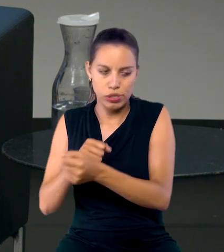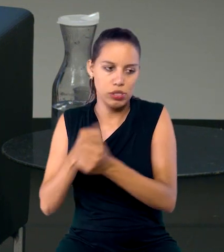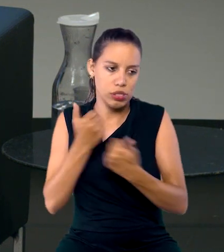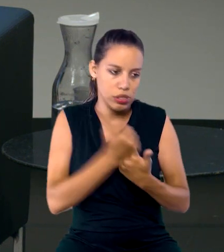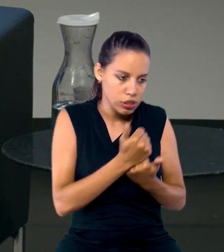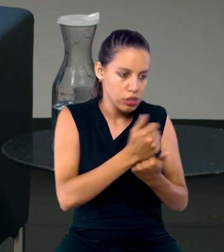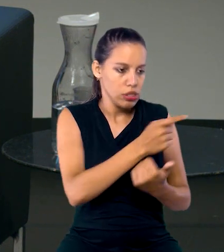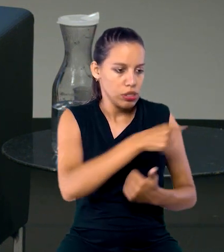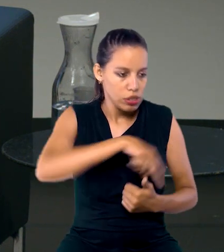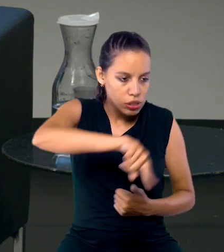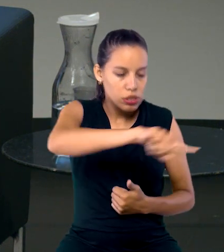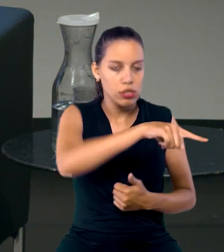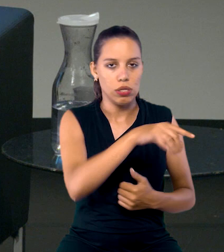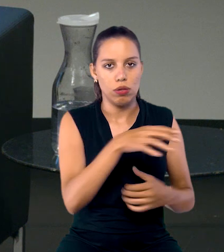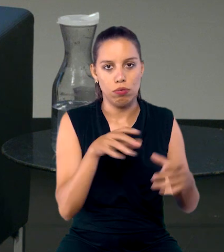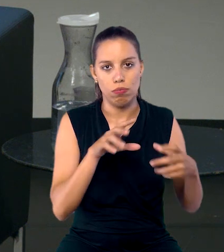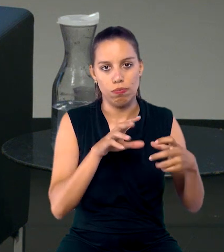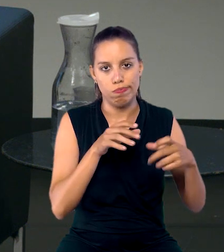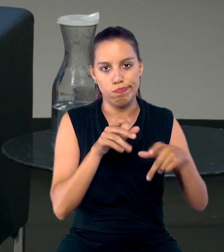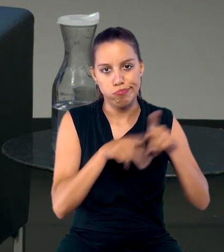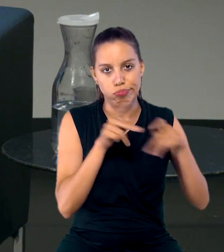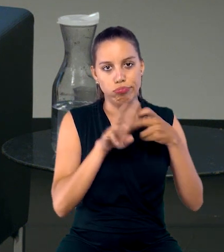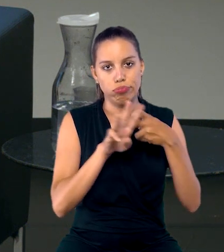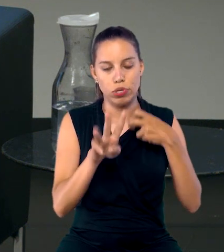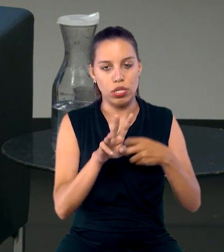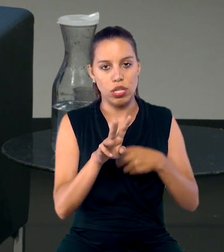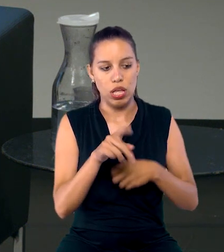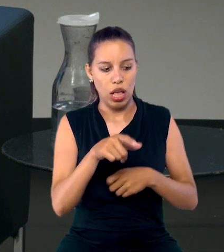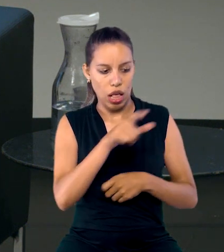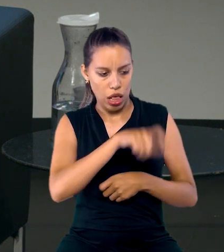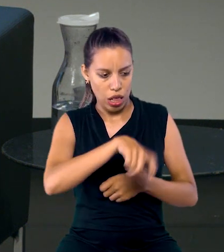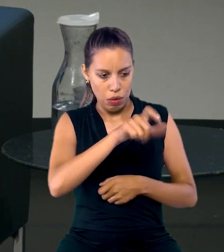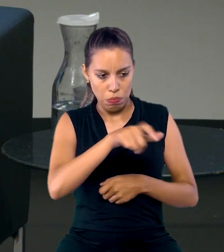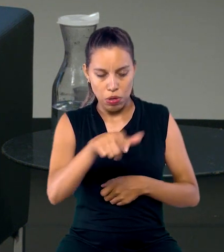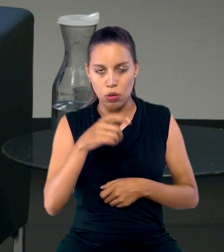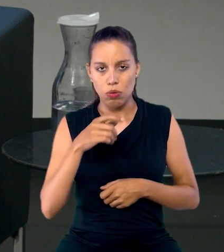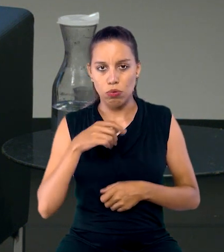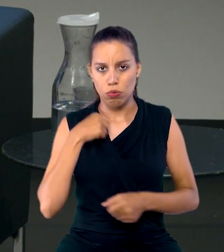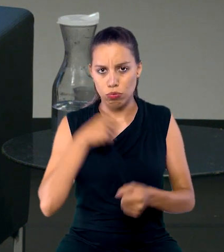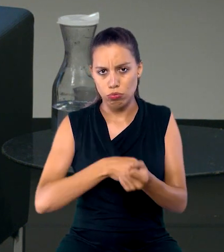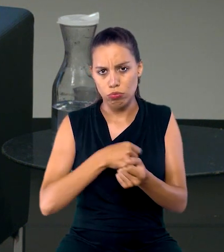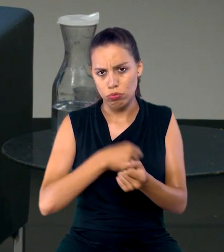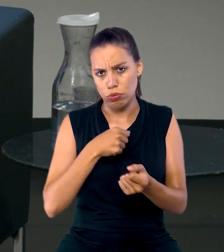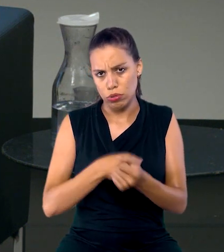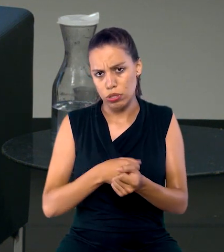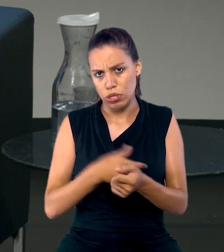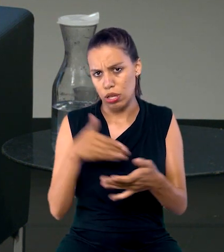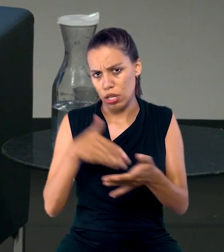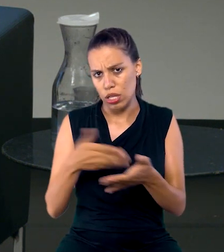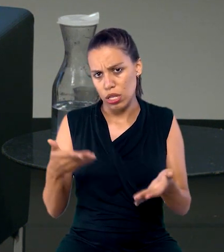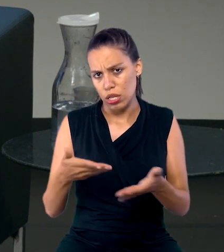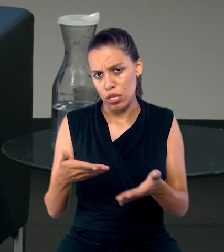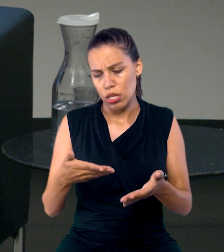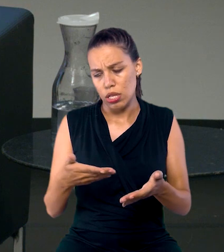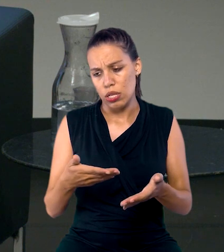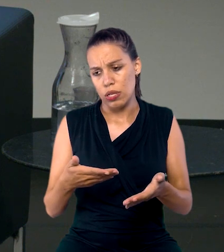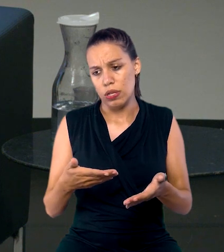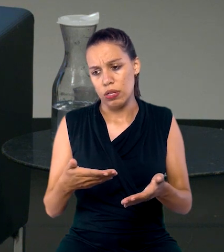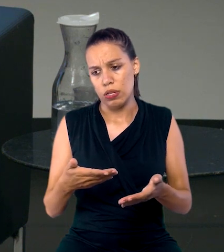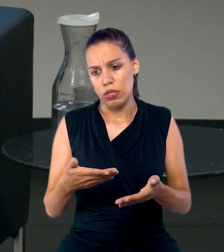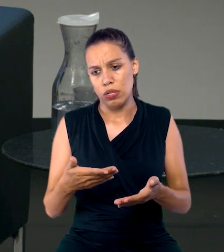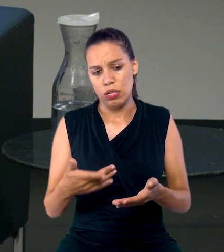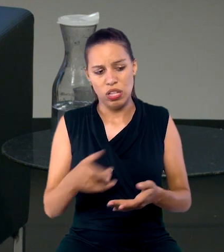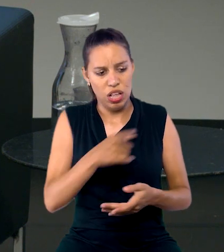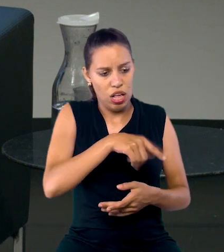ética profunda a gente não deixar as pessoas que estão lutando por todos nós, e às vezes morrendo por